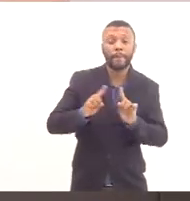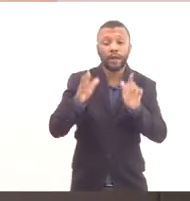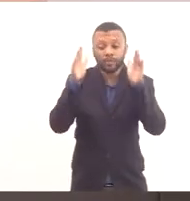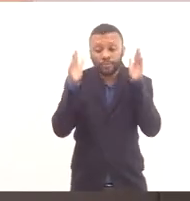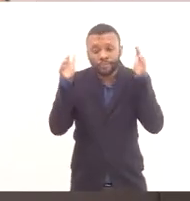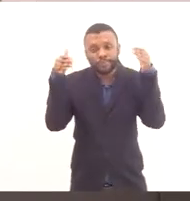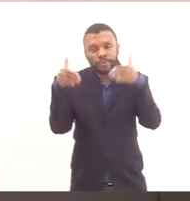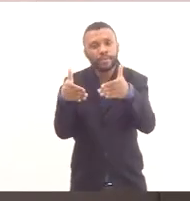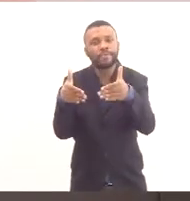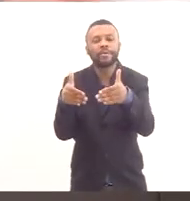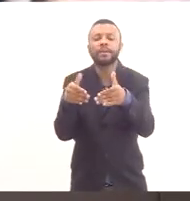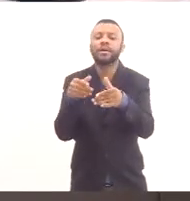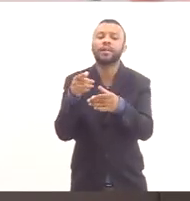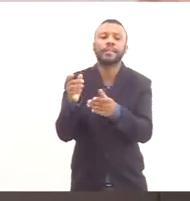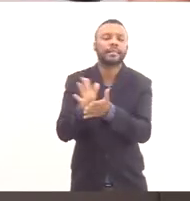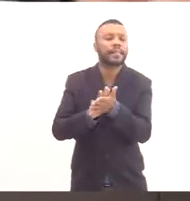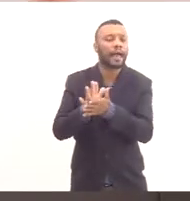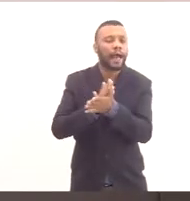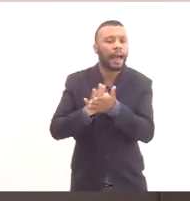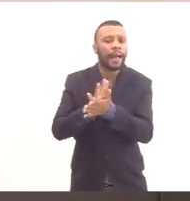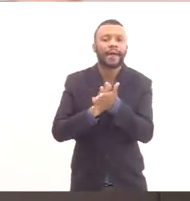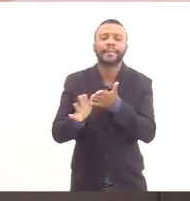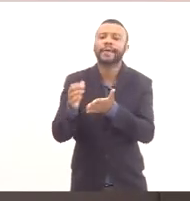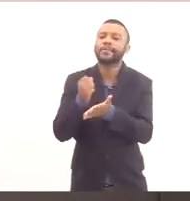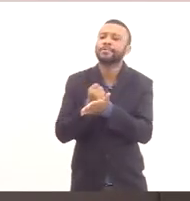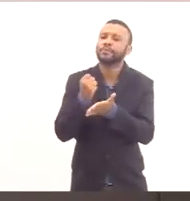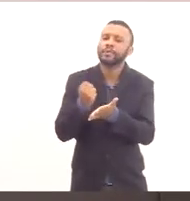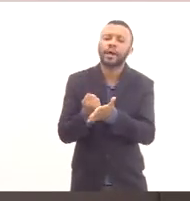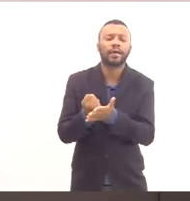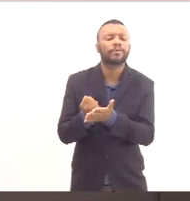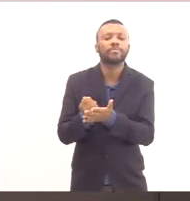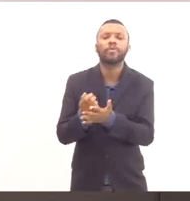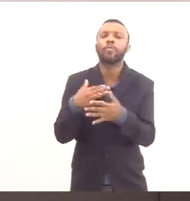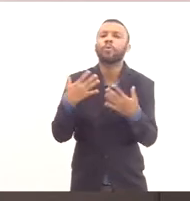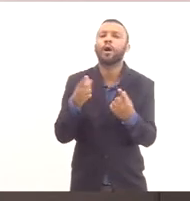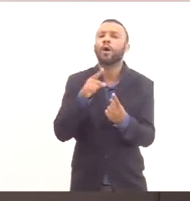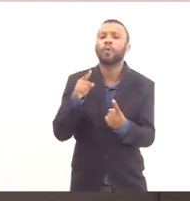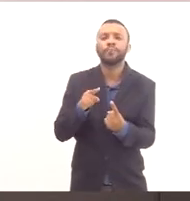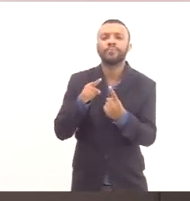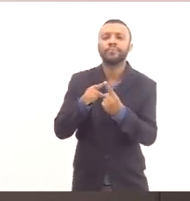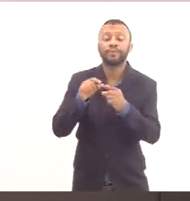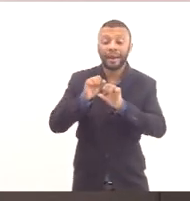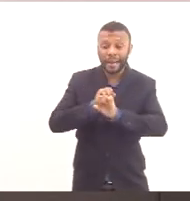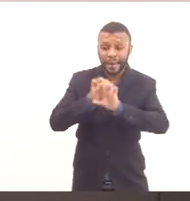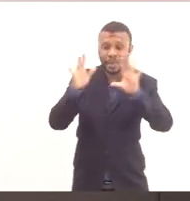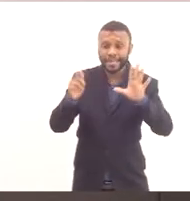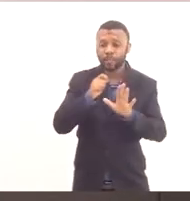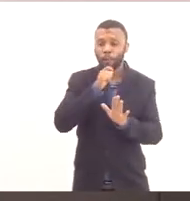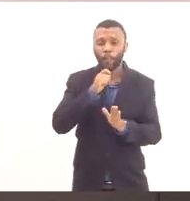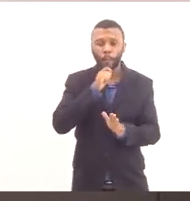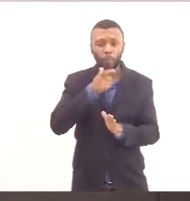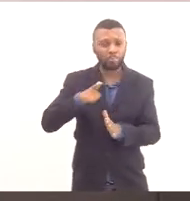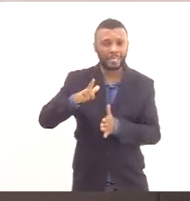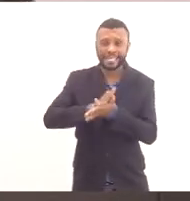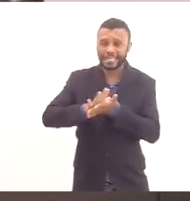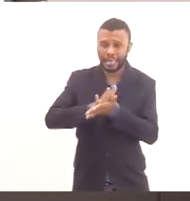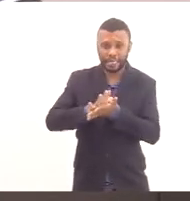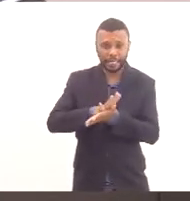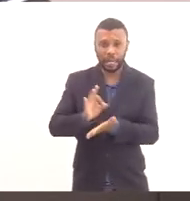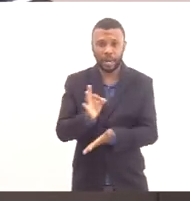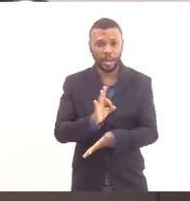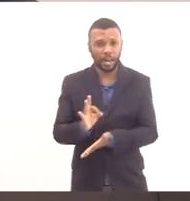especifica Esses contratos que intervenções seriam não dá menor clareza efetiva